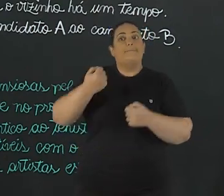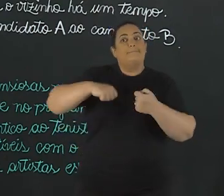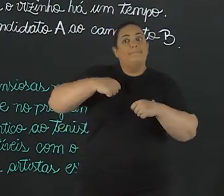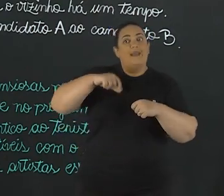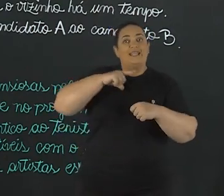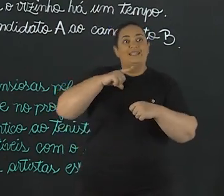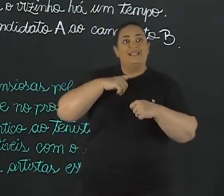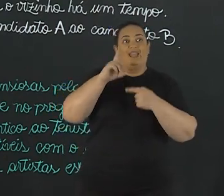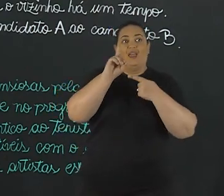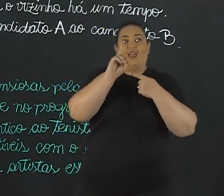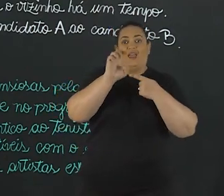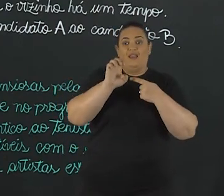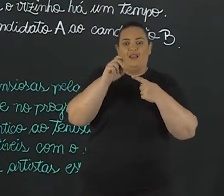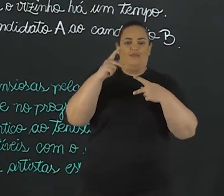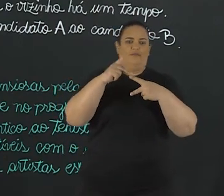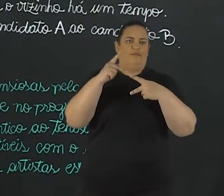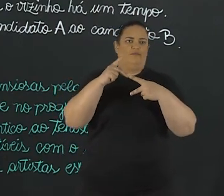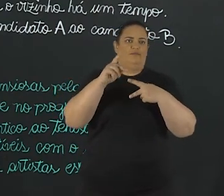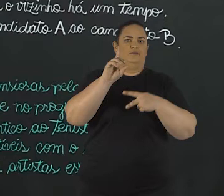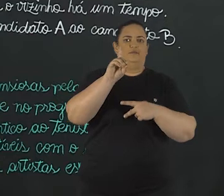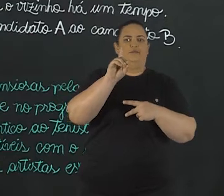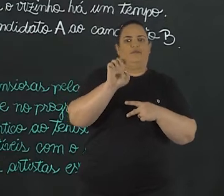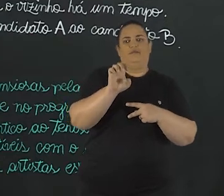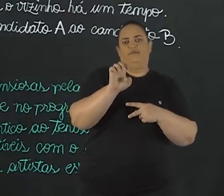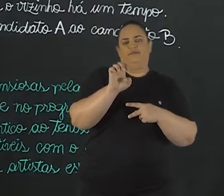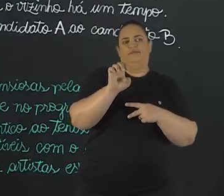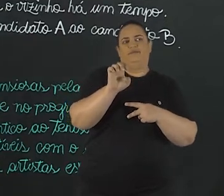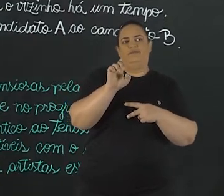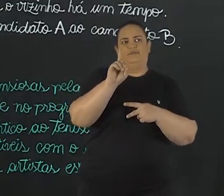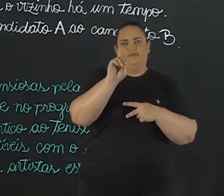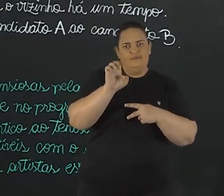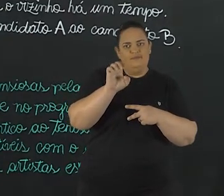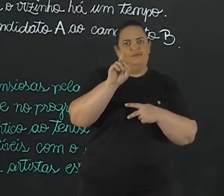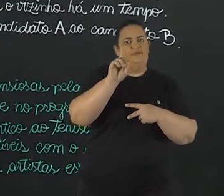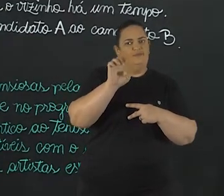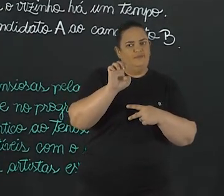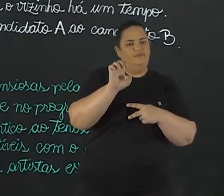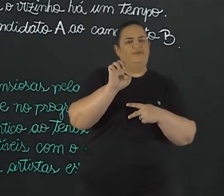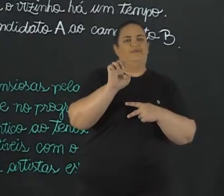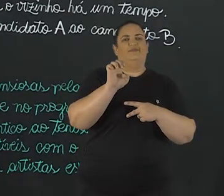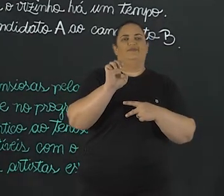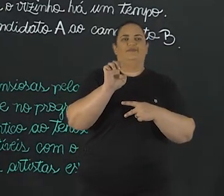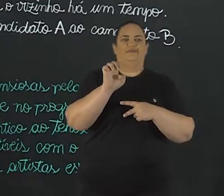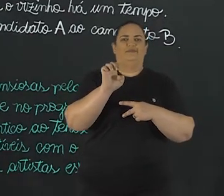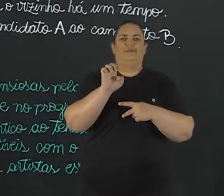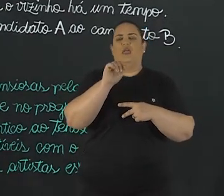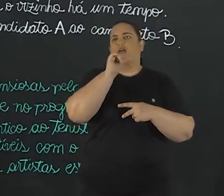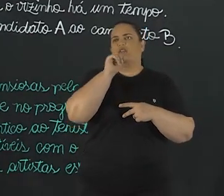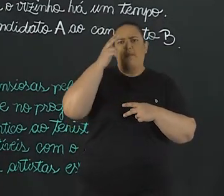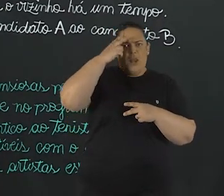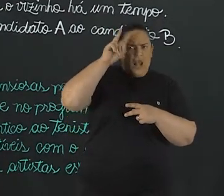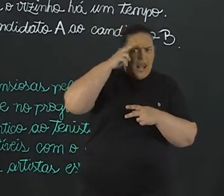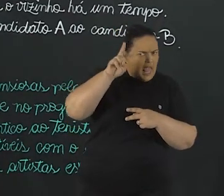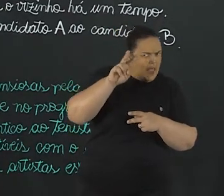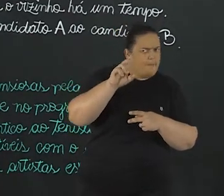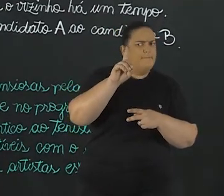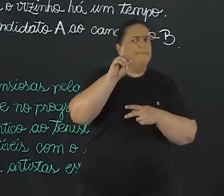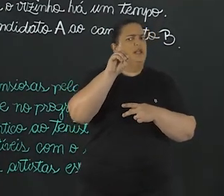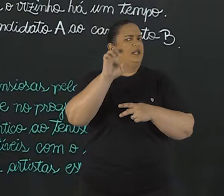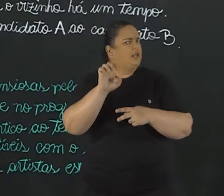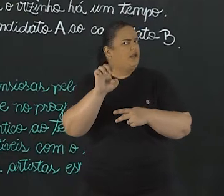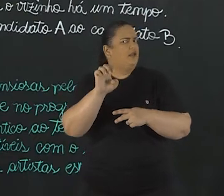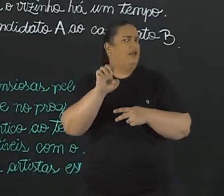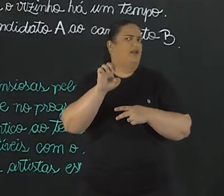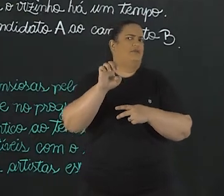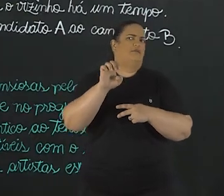a preposição de. Então, sempre que eu disser lembre-se, eu vou dizer lembre-se de algo, lembrei-me